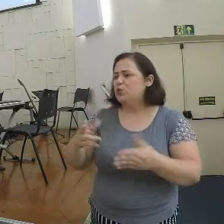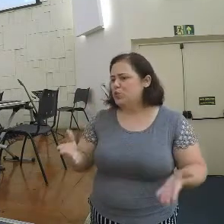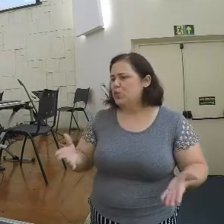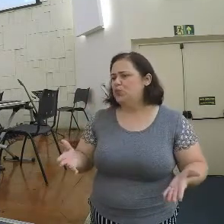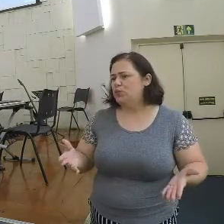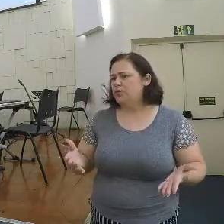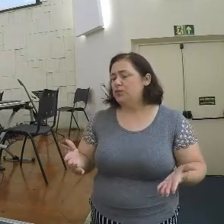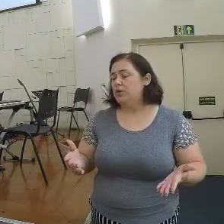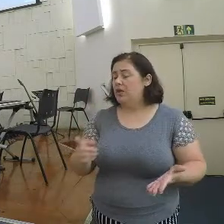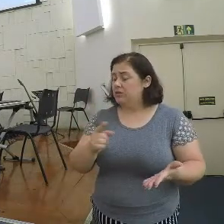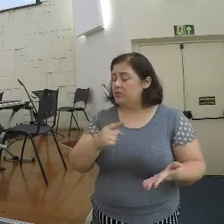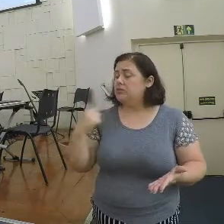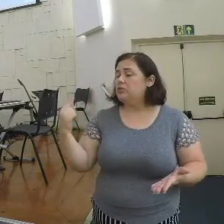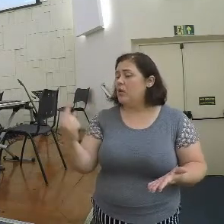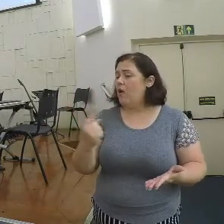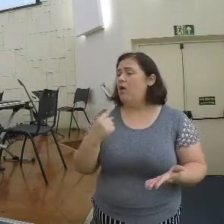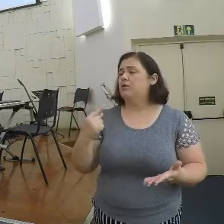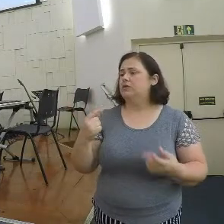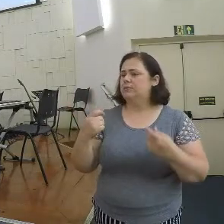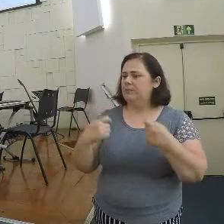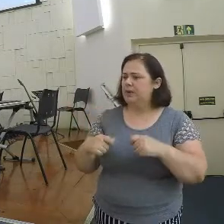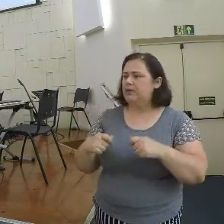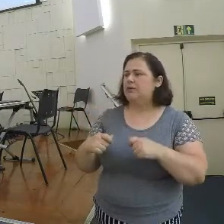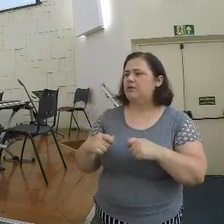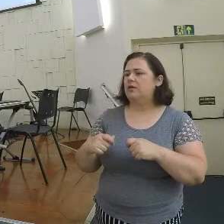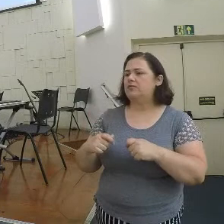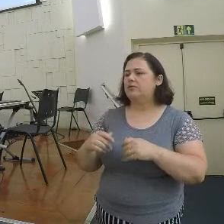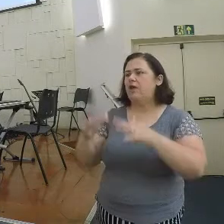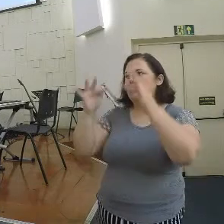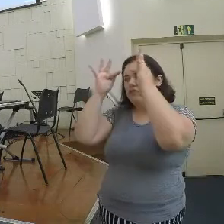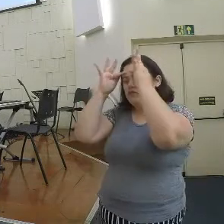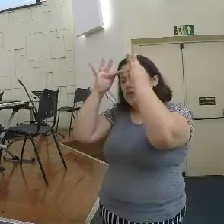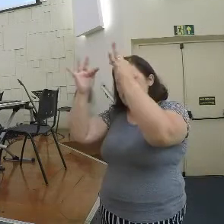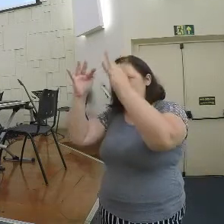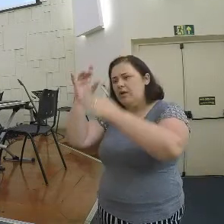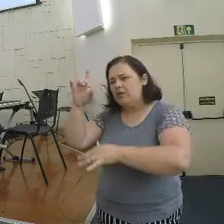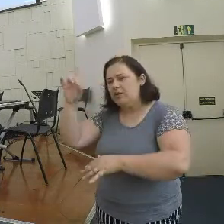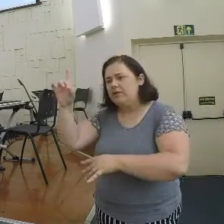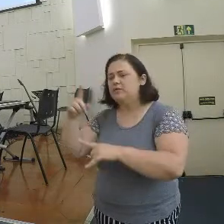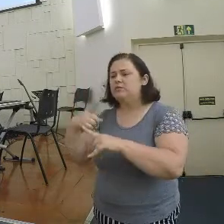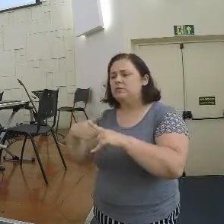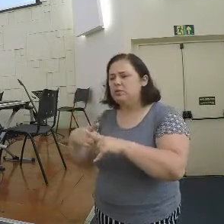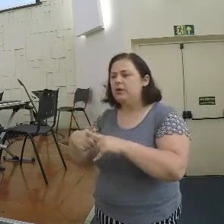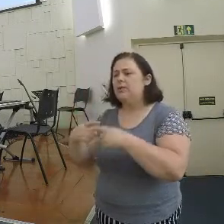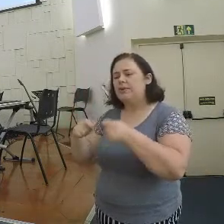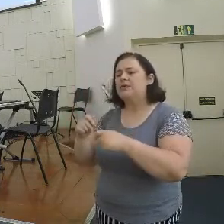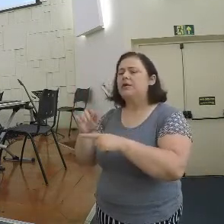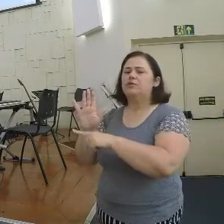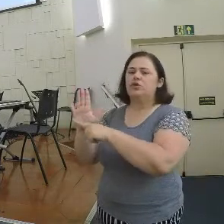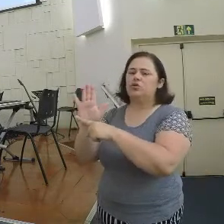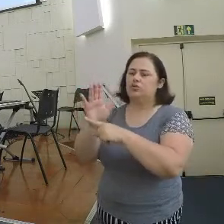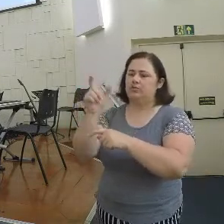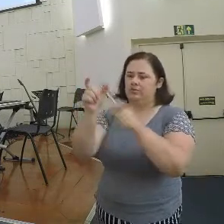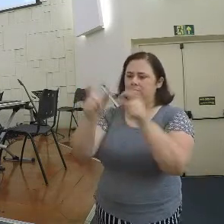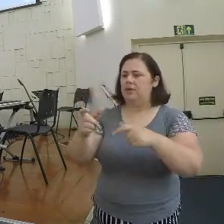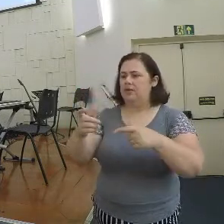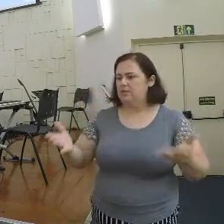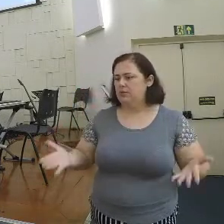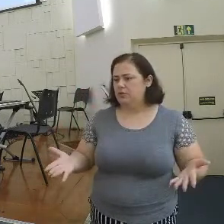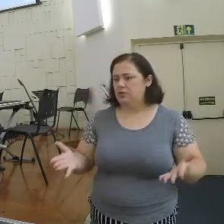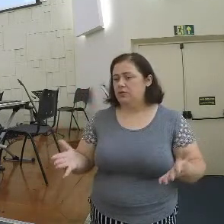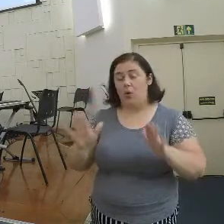Ofertas e dízimos são respostas de gratidão àquele de quem nós recebemos tudo gratuitamente. Nunca, note